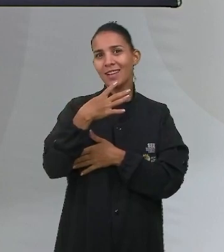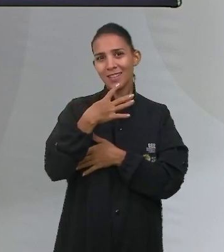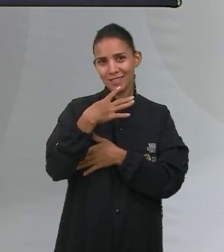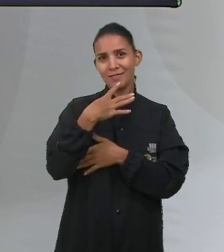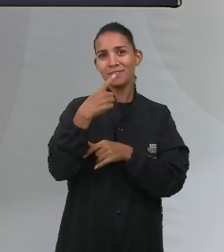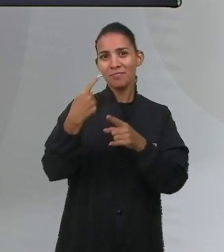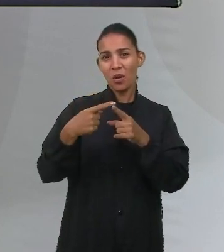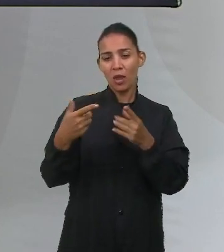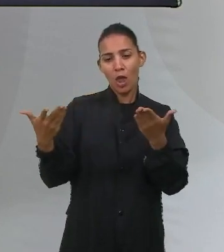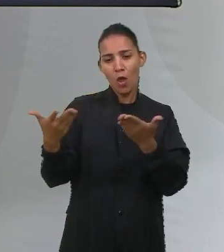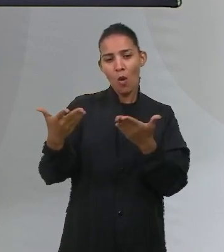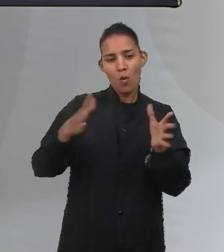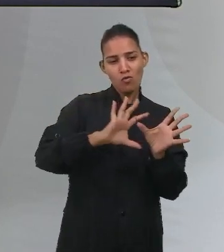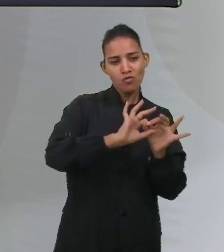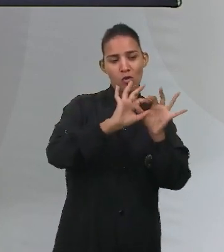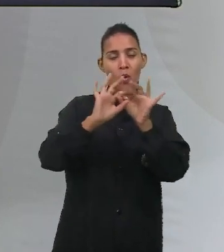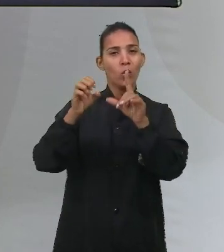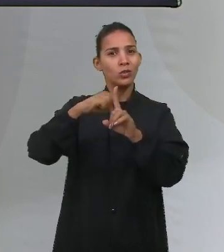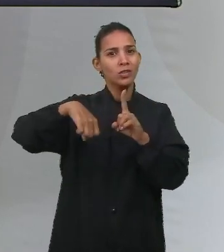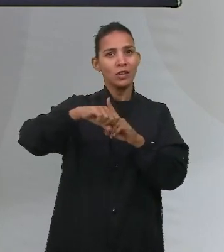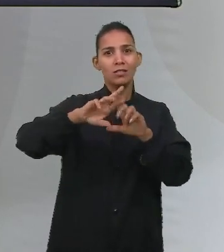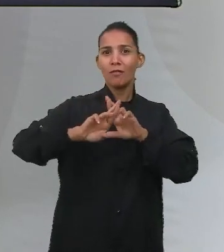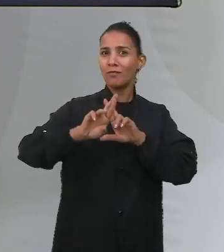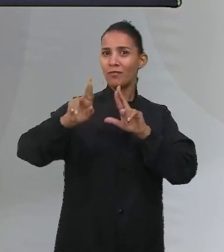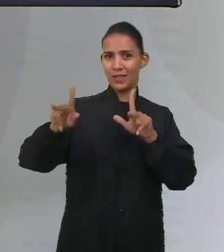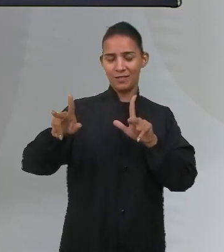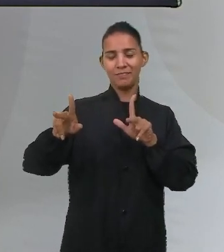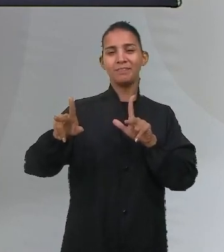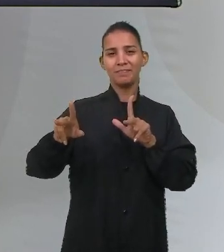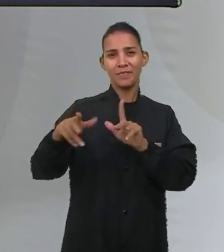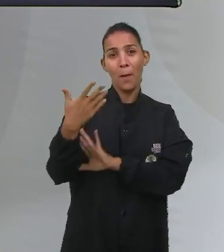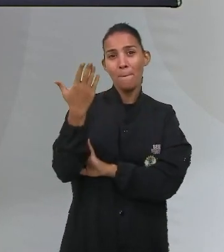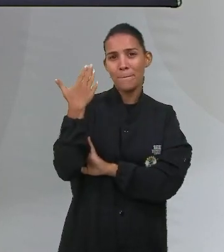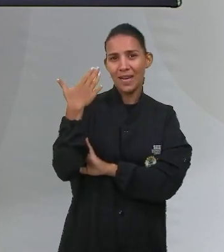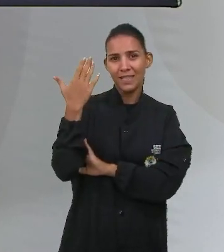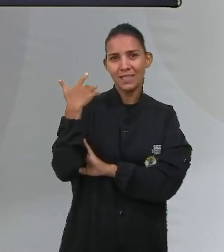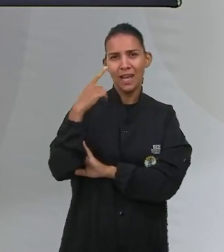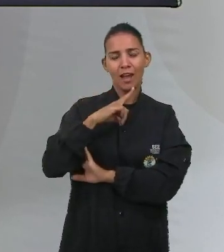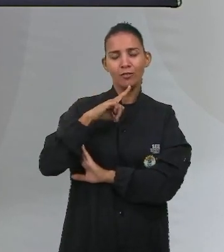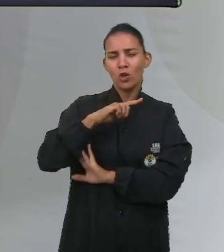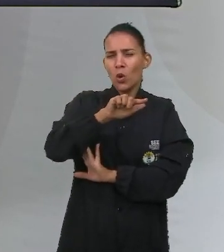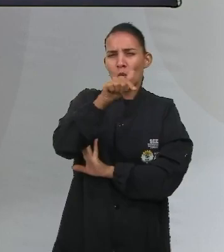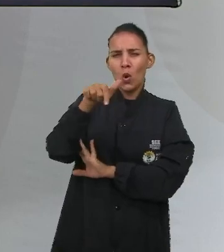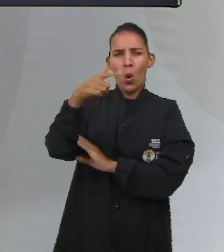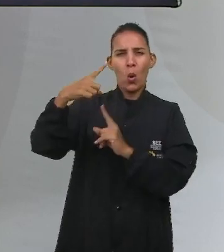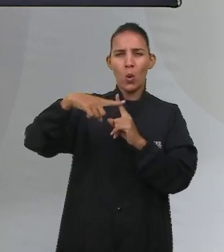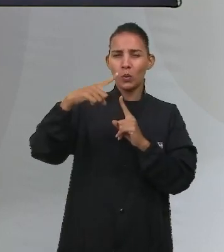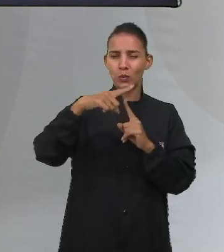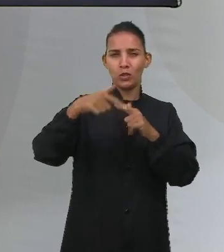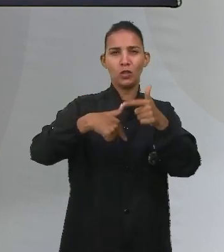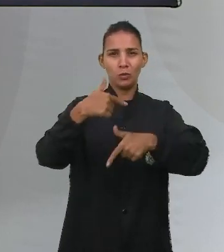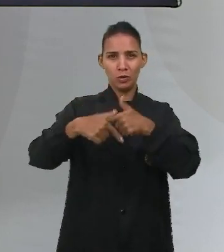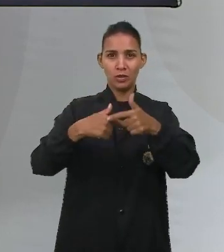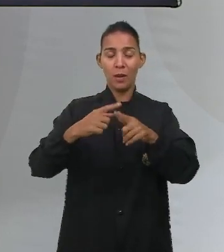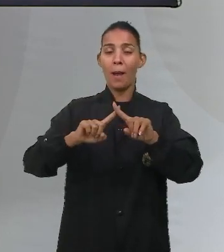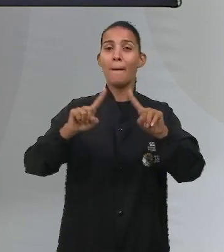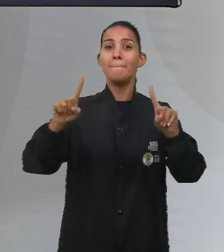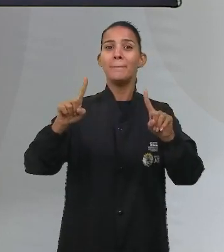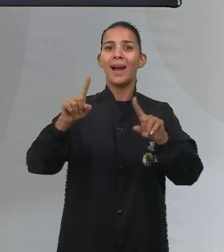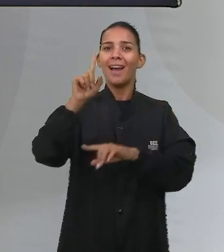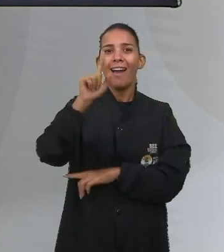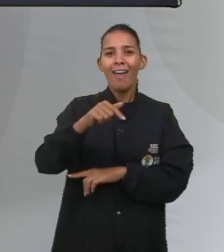atual contexto social. Então, tudo isso graças a esse processo de